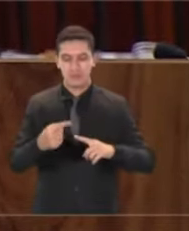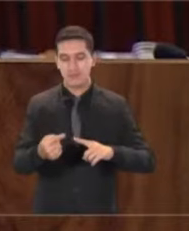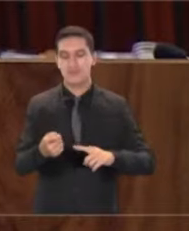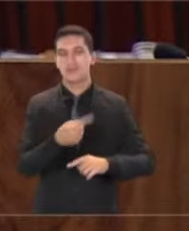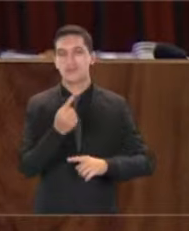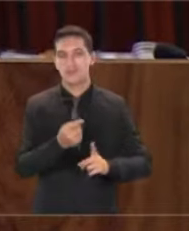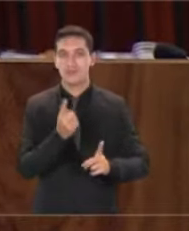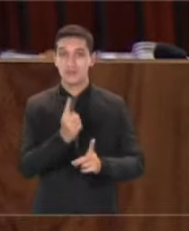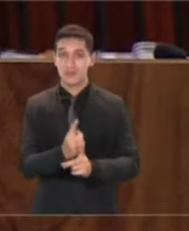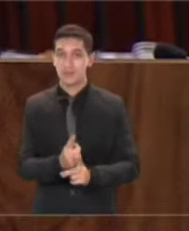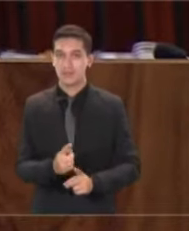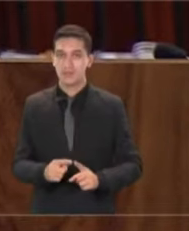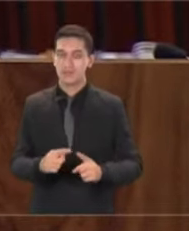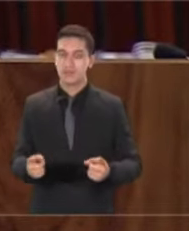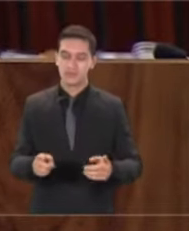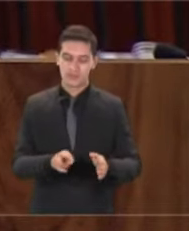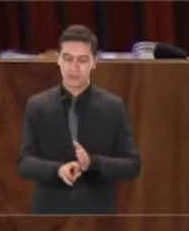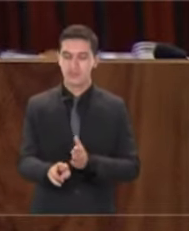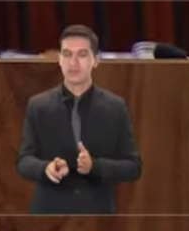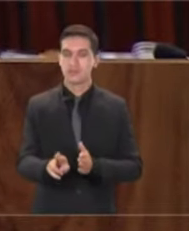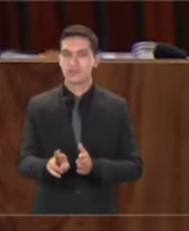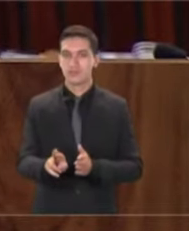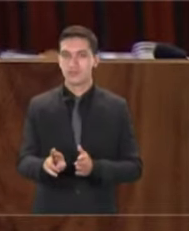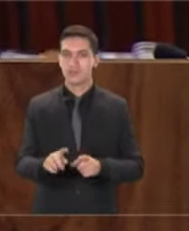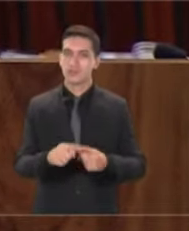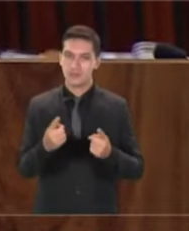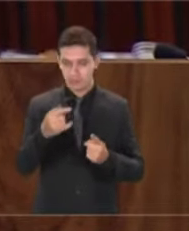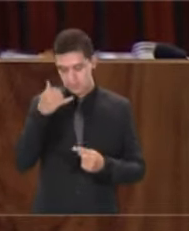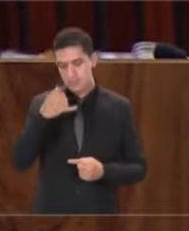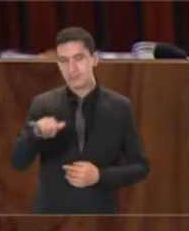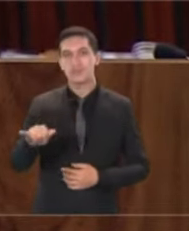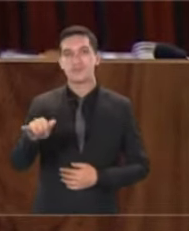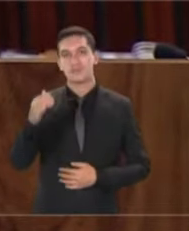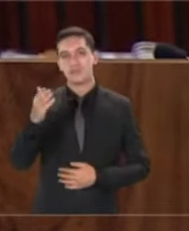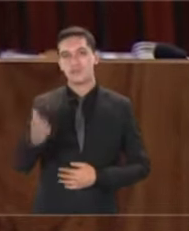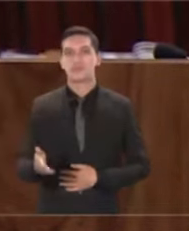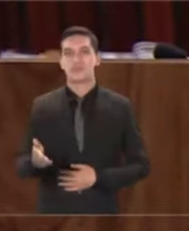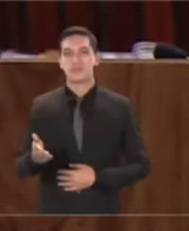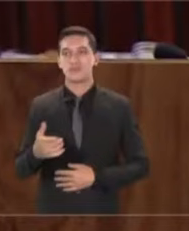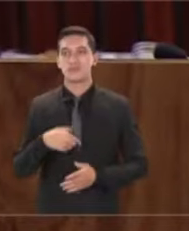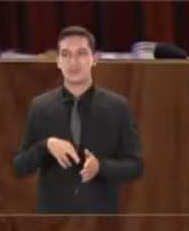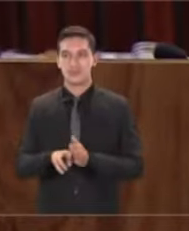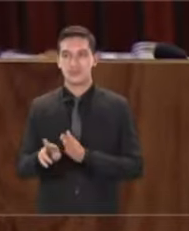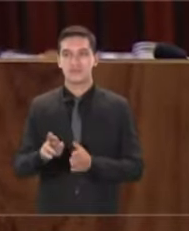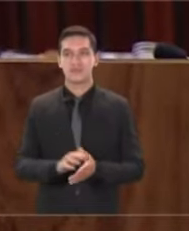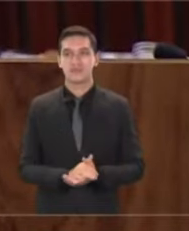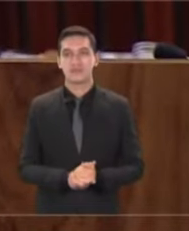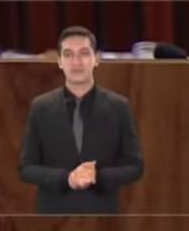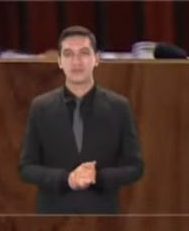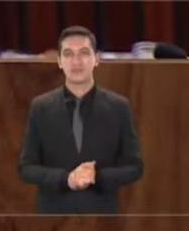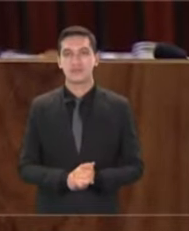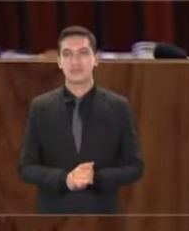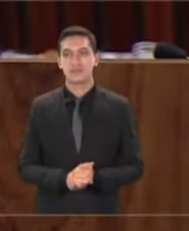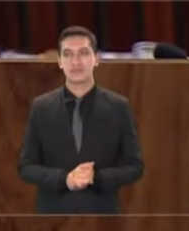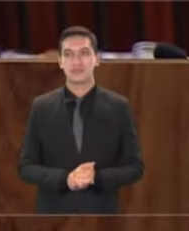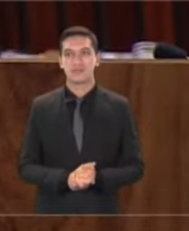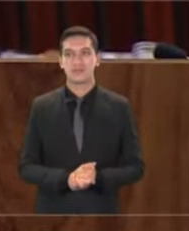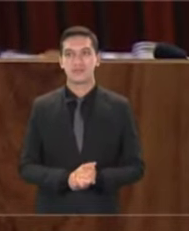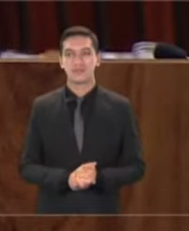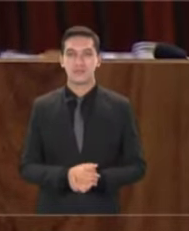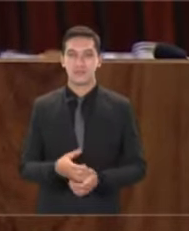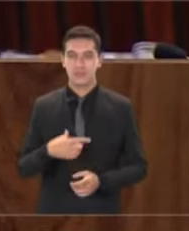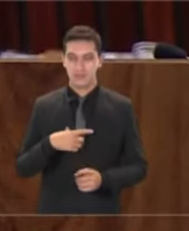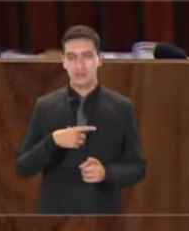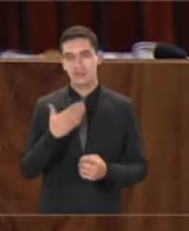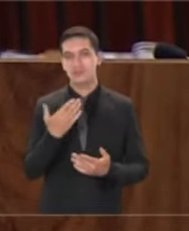encontremos alguma solução que evite esse resultado. Então, eu peço a